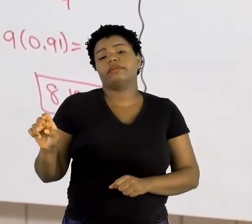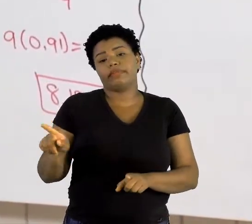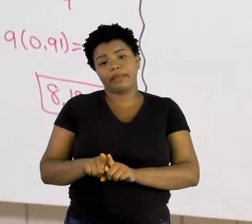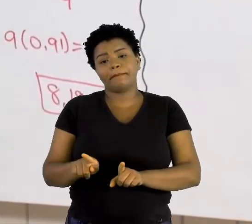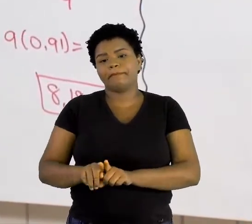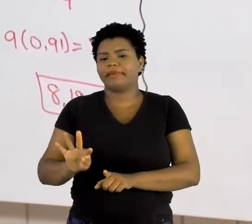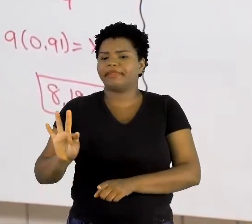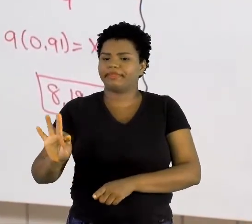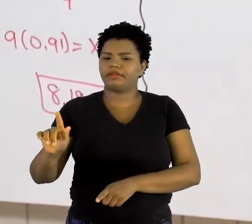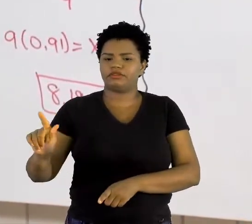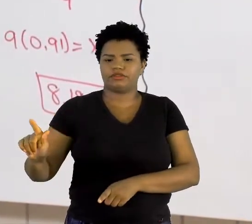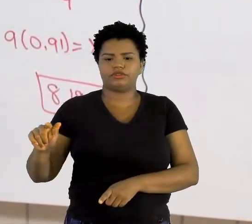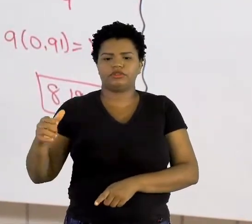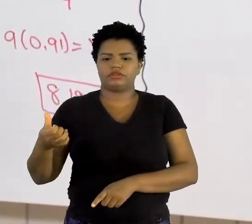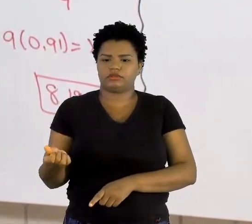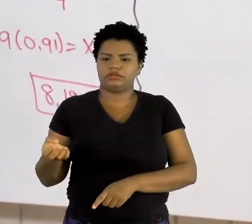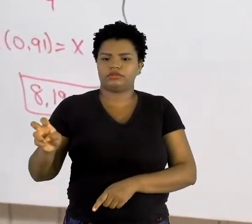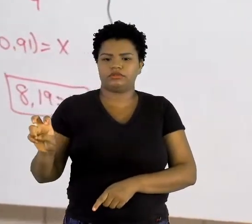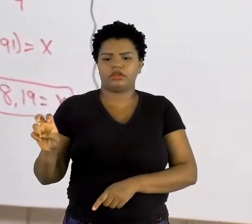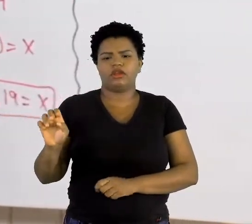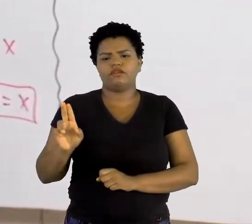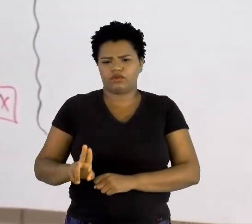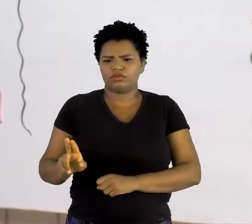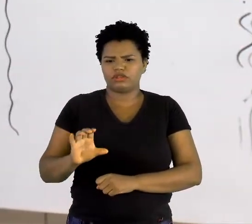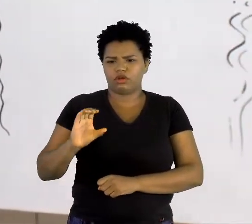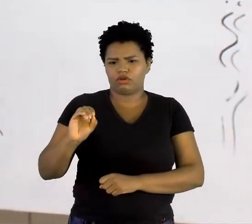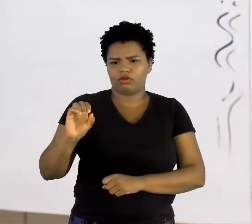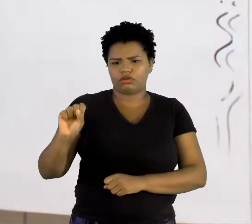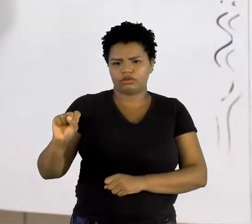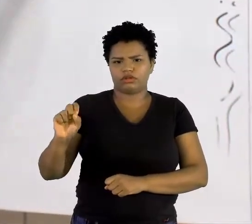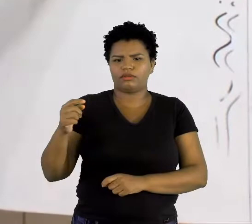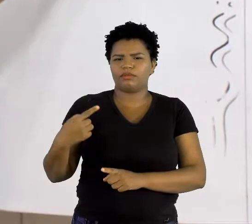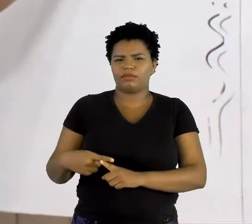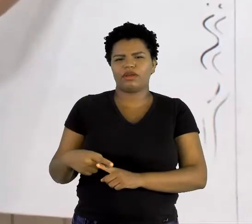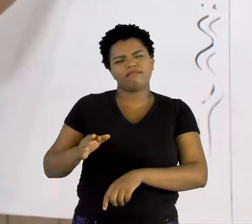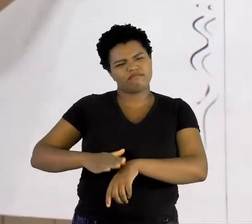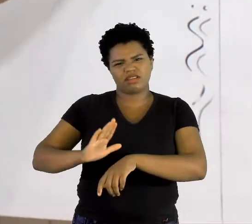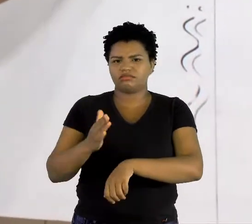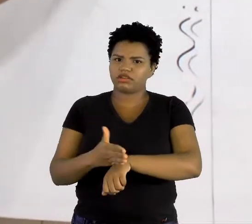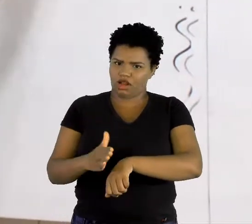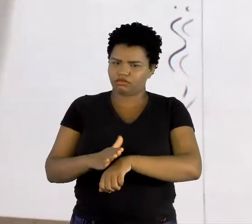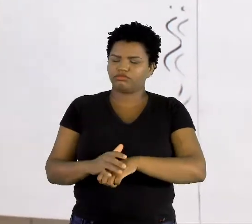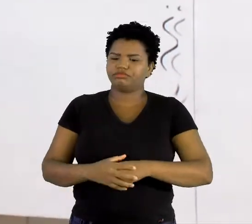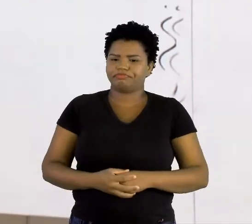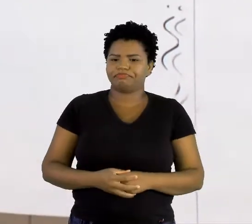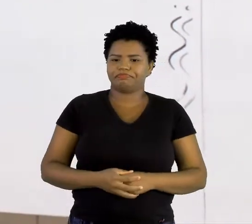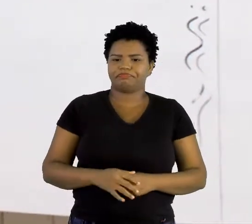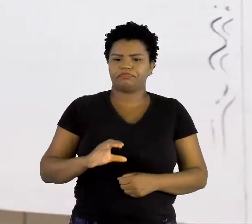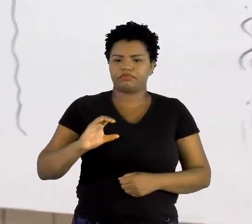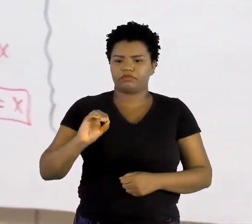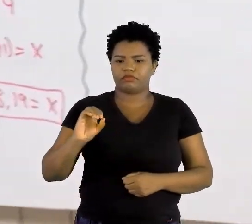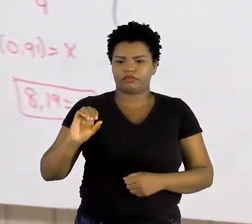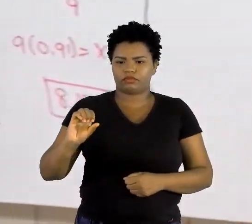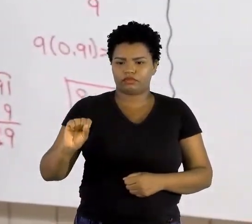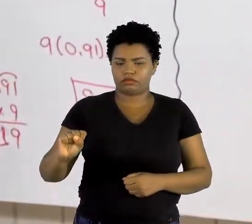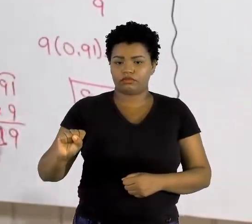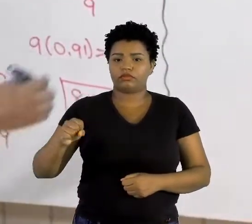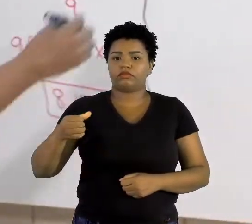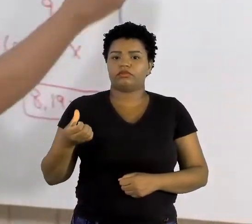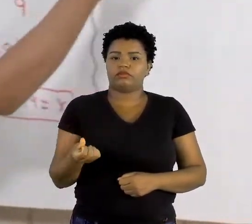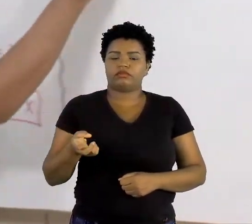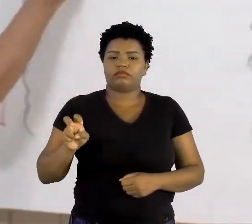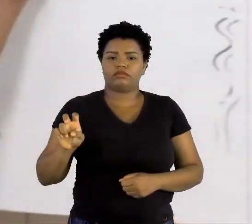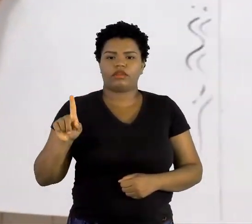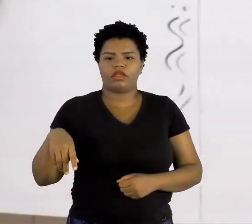65. Eu vou usar o cosseno por uma questão de ser, acredito eu, mais prático. Então, cosseno de 65 são 42 centésimos. Então, eu já